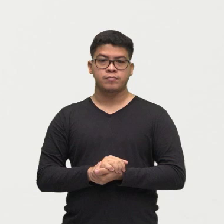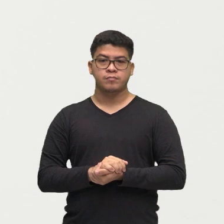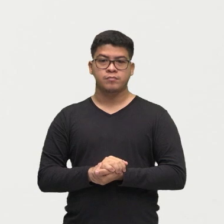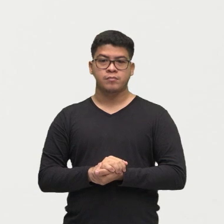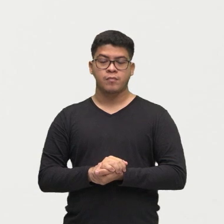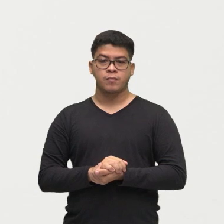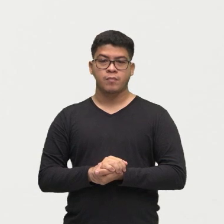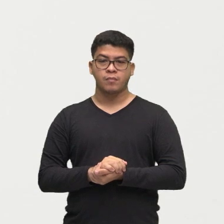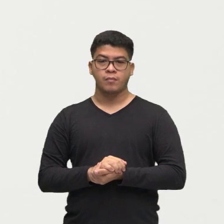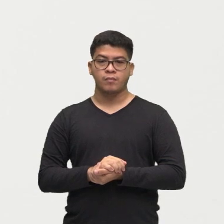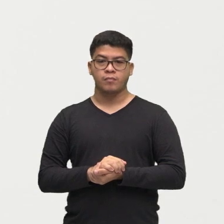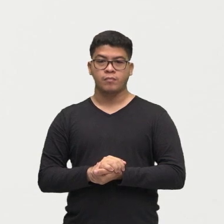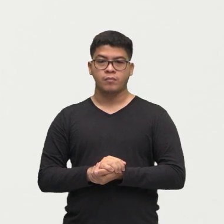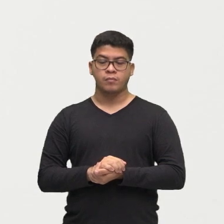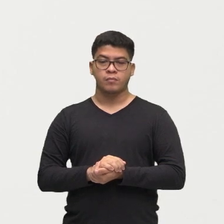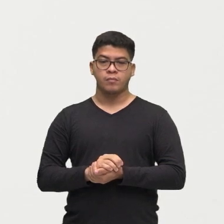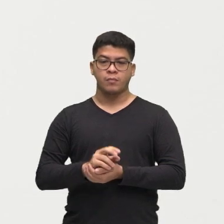sleep